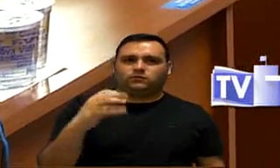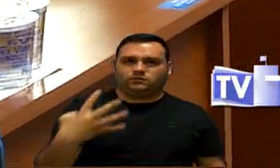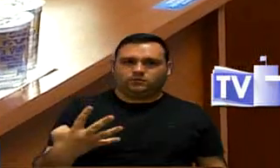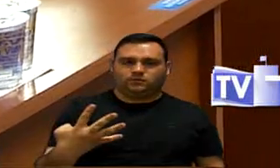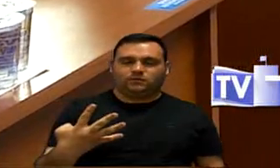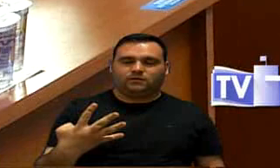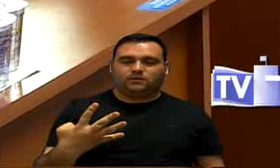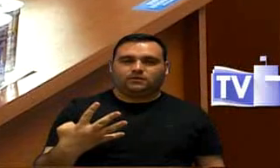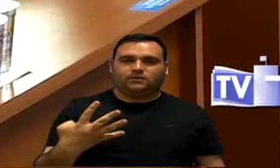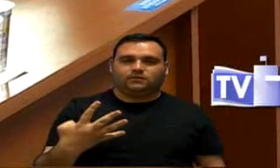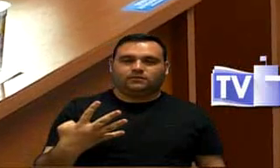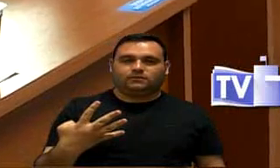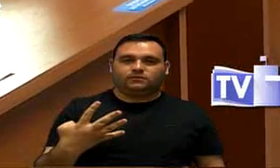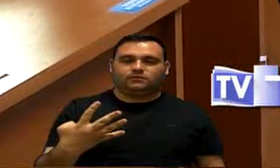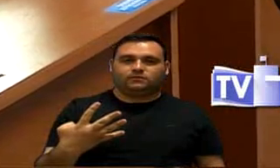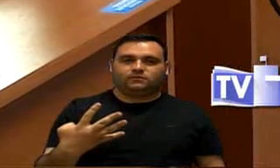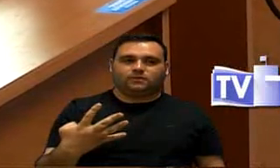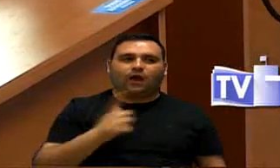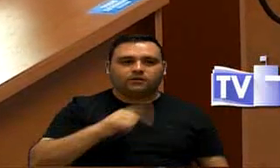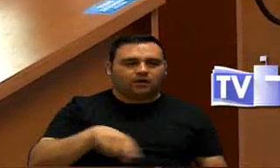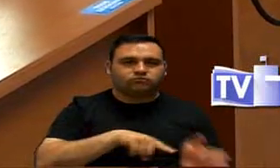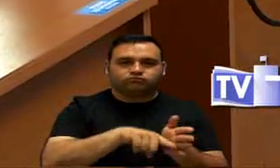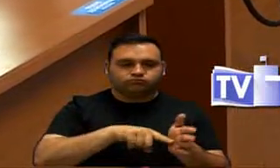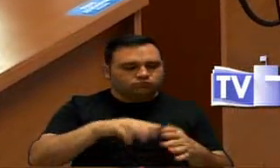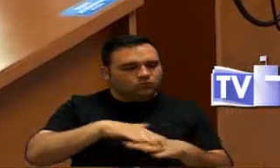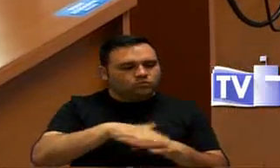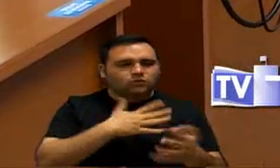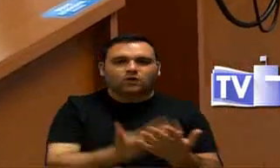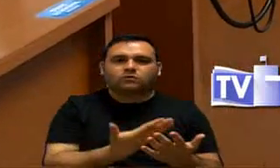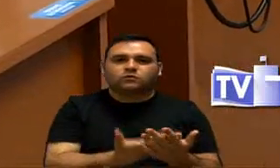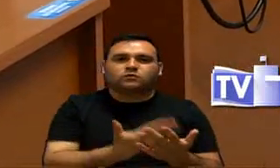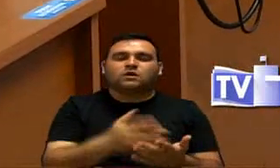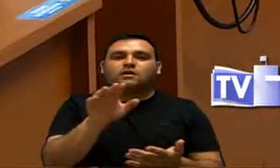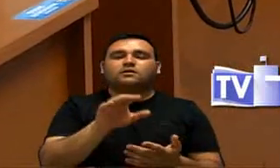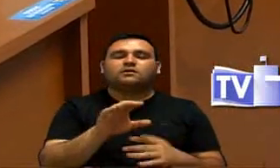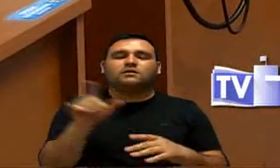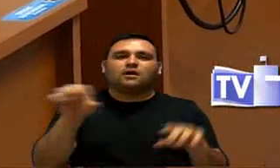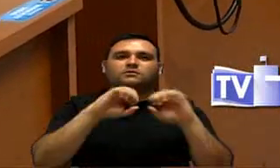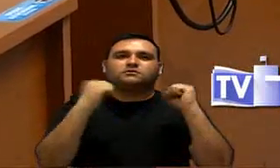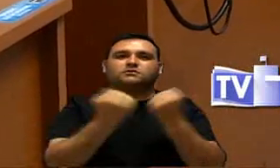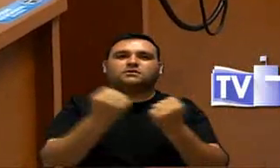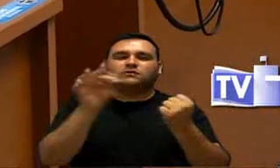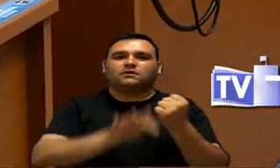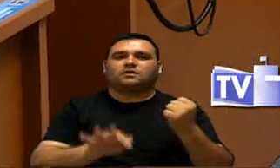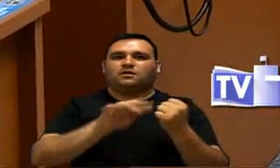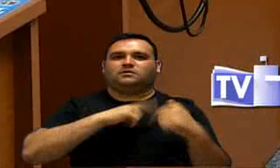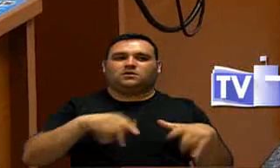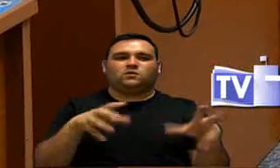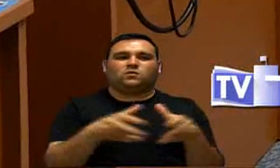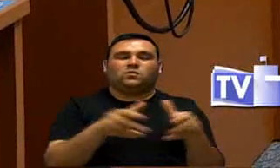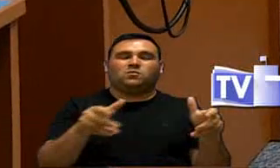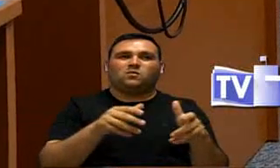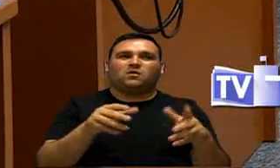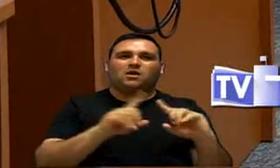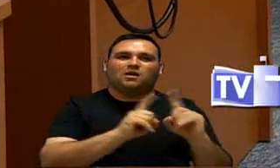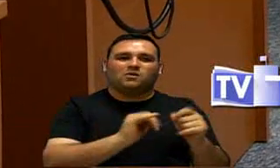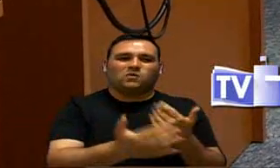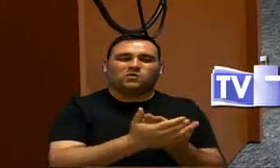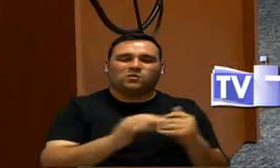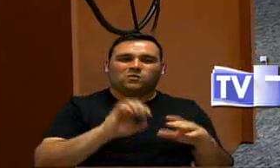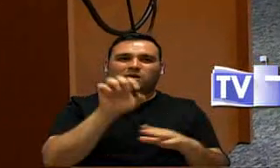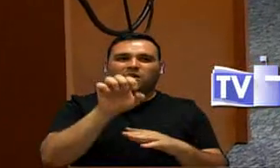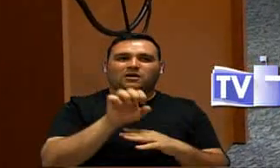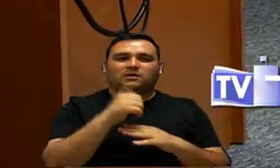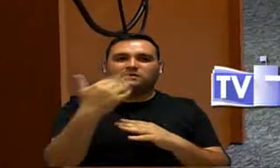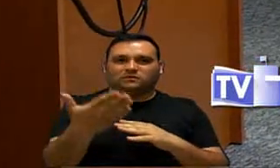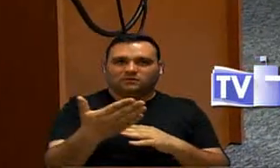2004, foi feito um relatório no Senado Federal chamado Relatório da Comissão Externa da